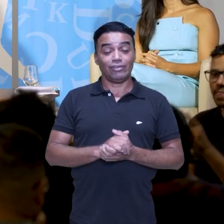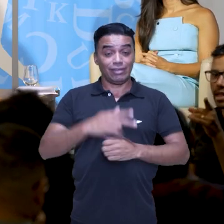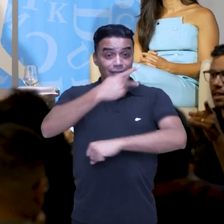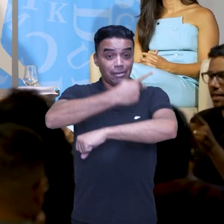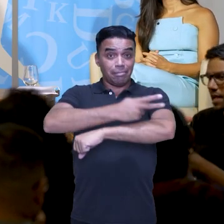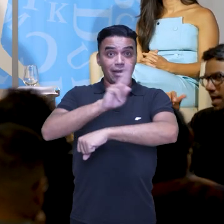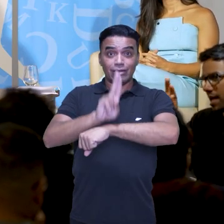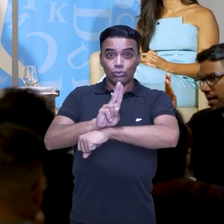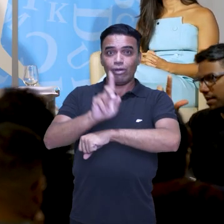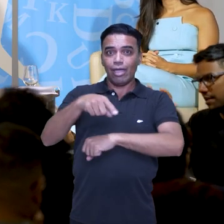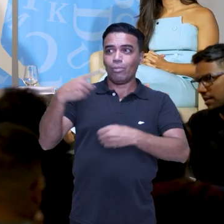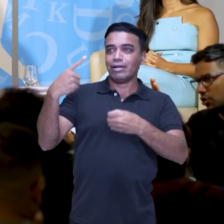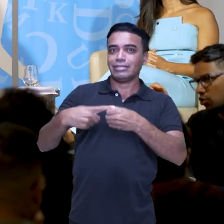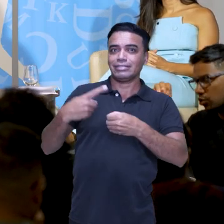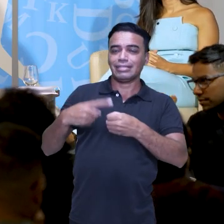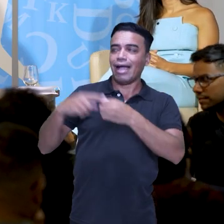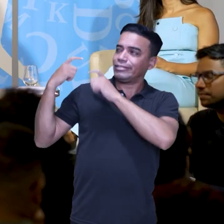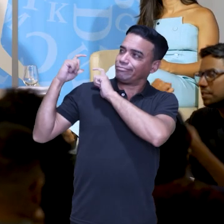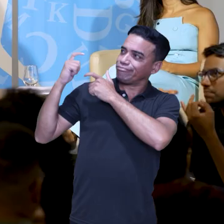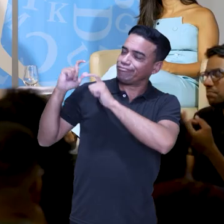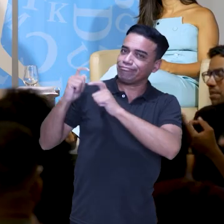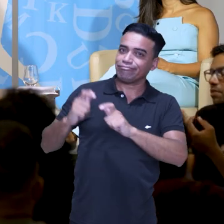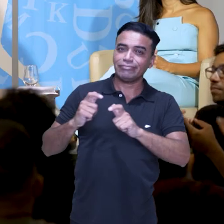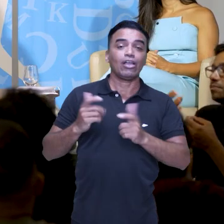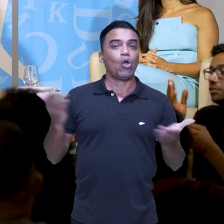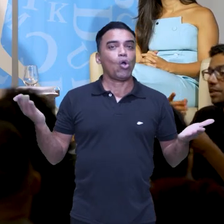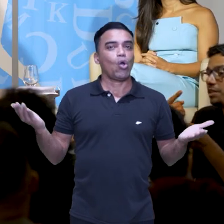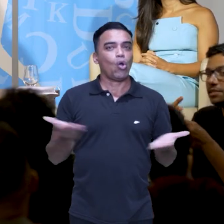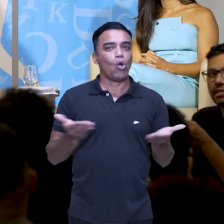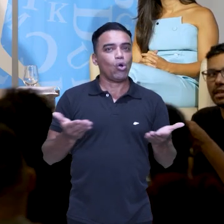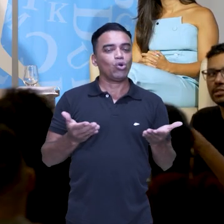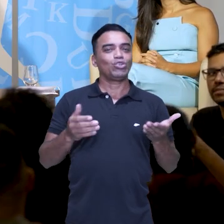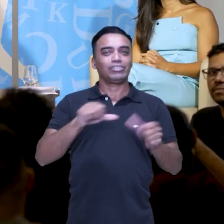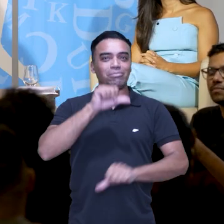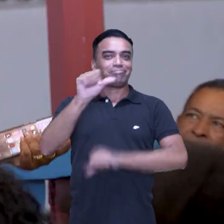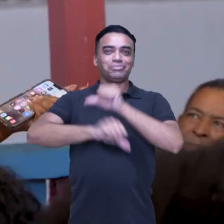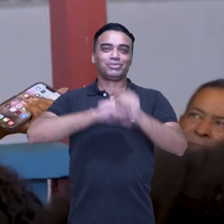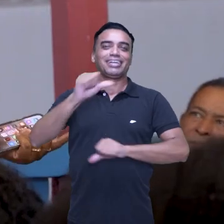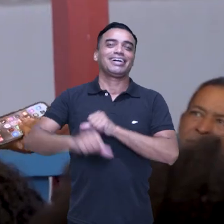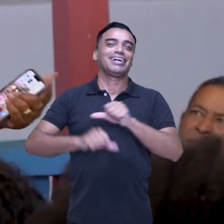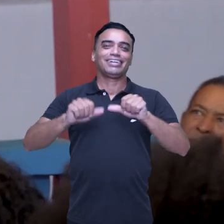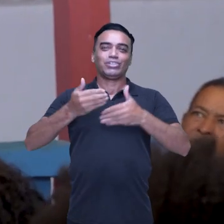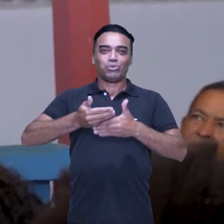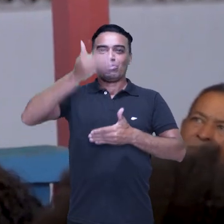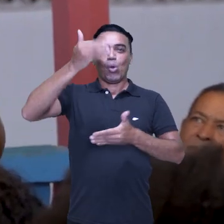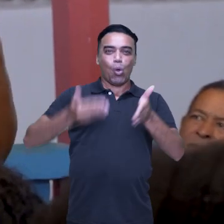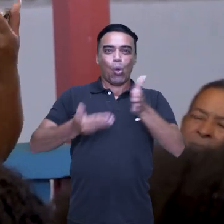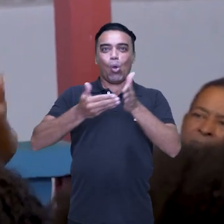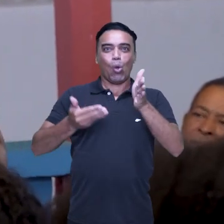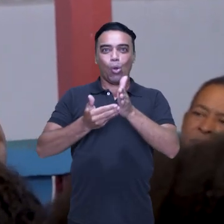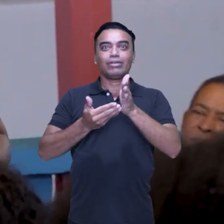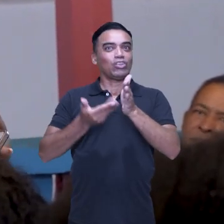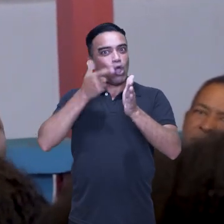Paracatu é uma cidade dita como conservadora. Hoje nós estamos quebrando esses muros, né? Nós não somos mais conservadores, assim,